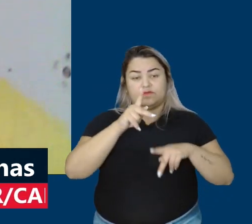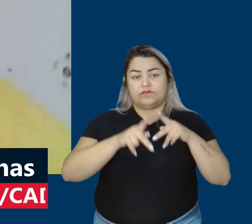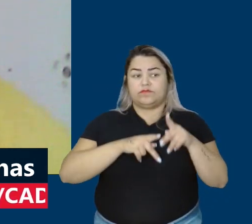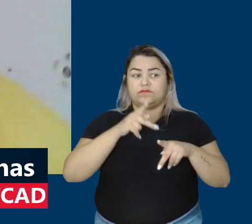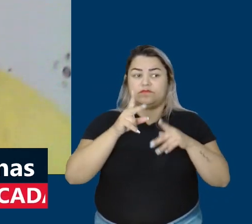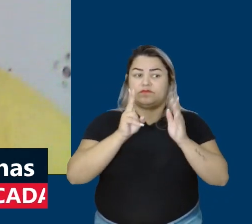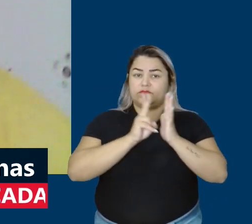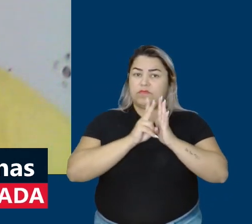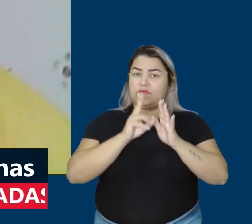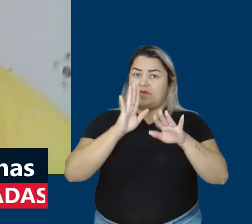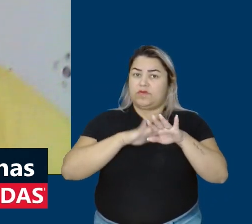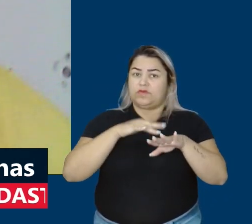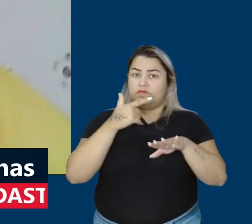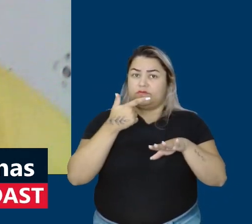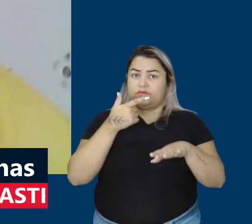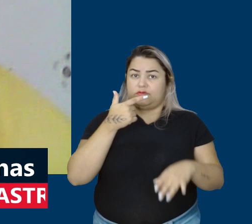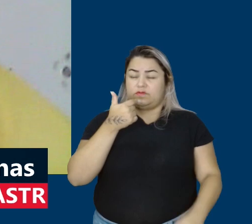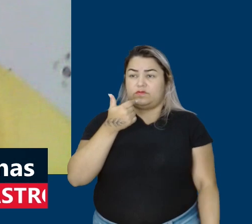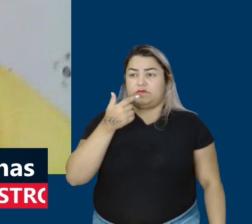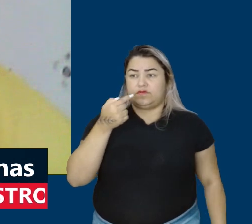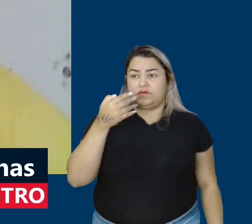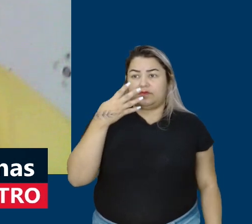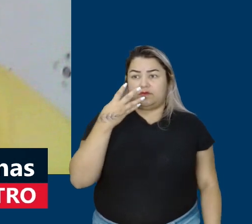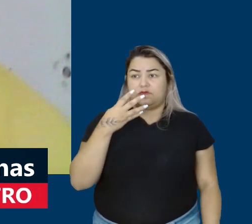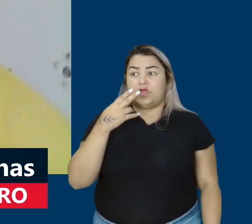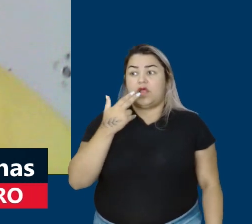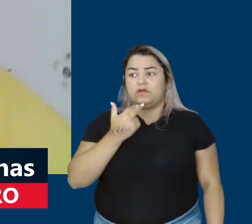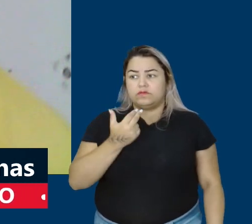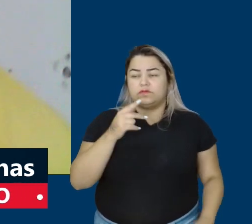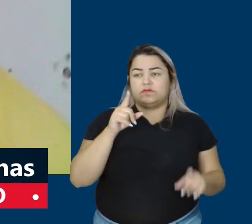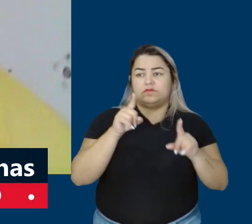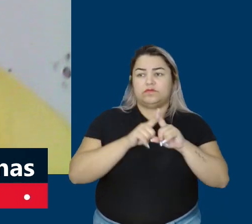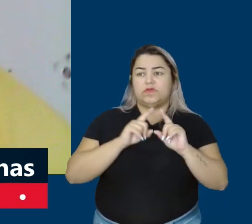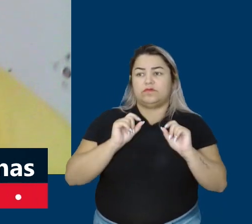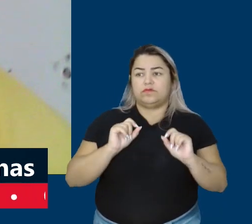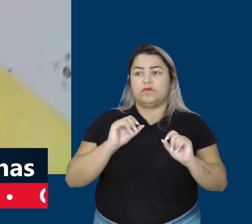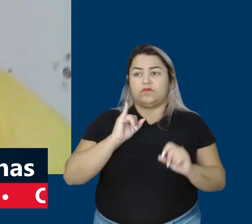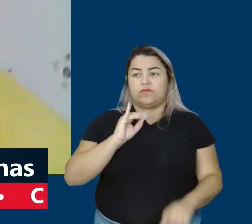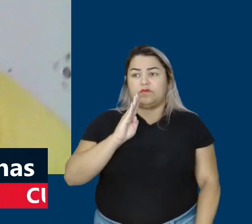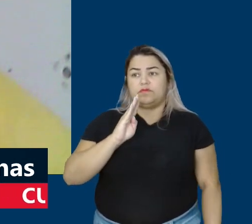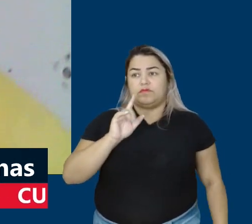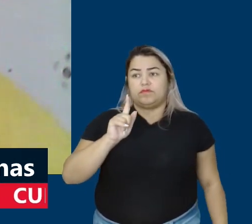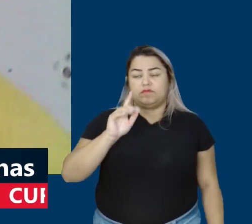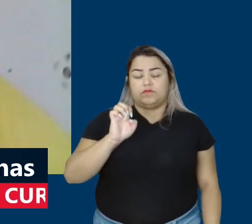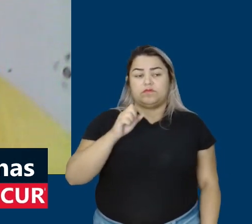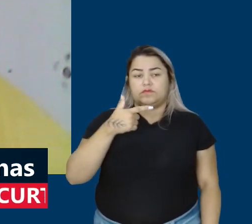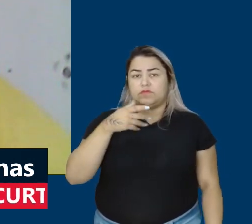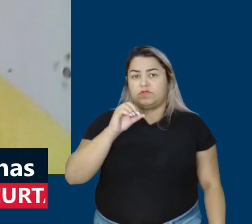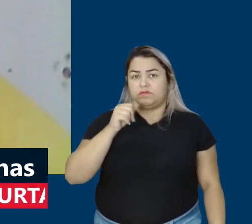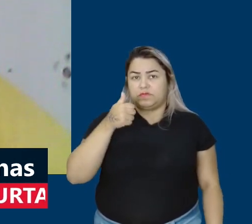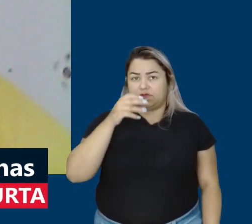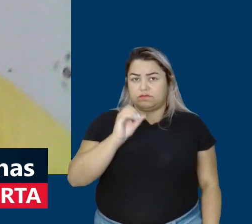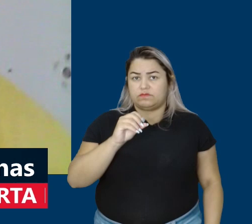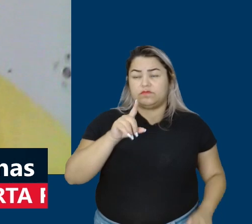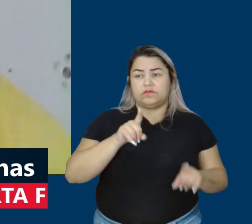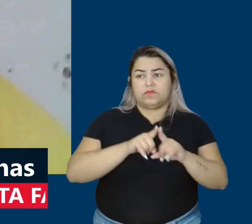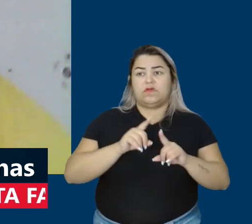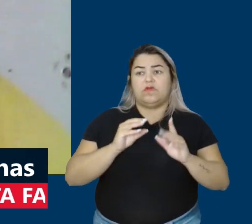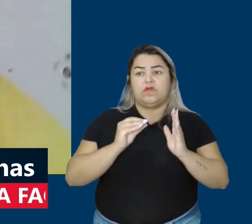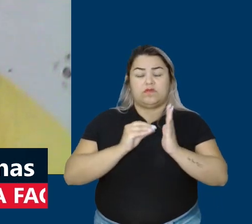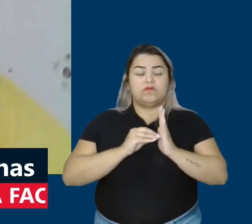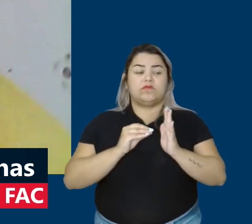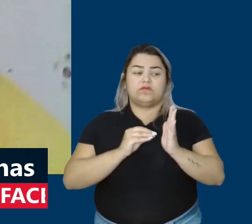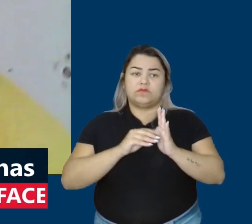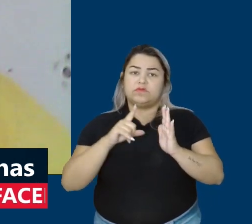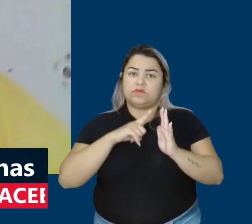só de mais de 274 línguas, né, de acordo, inclusive, com o IBGE de 2010, que está super desatualizado